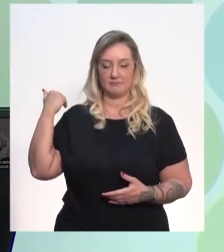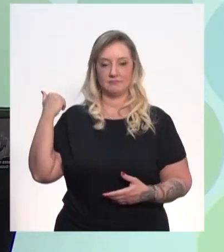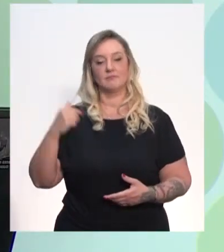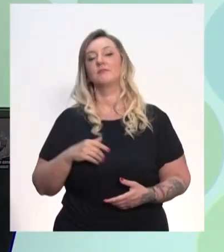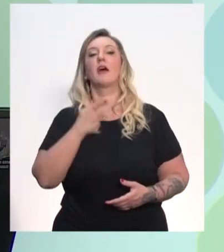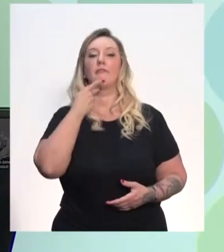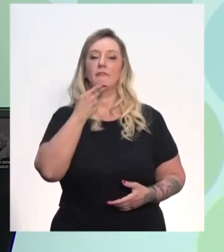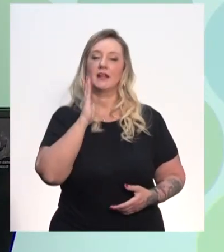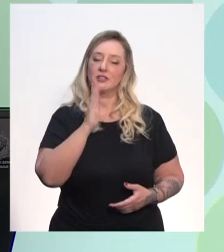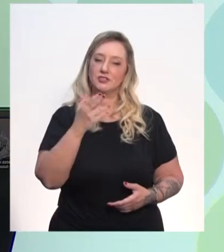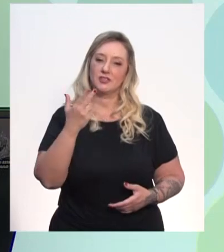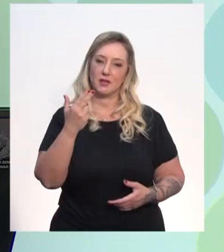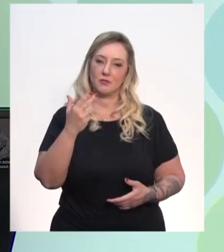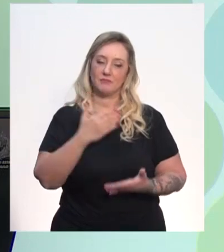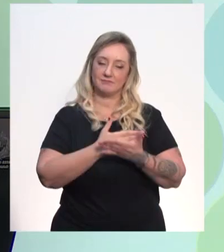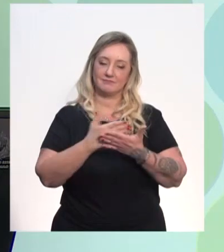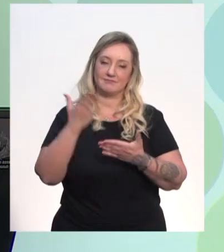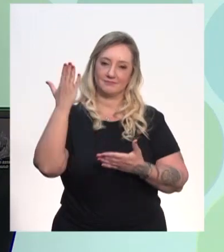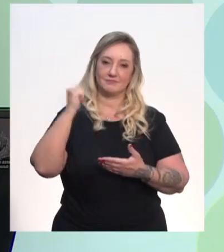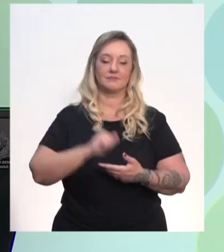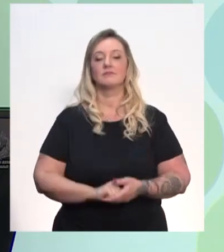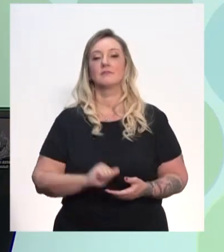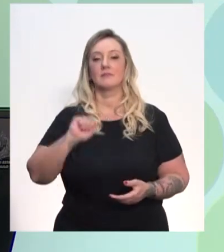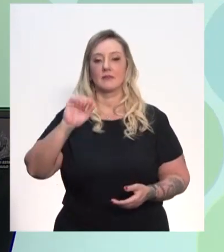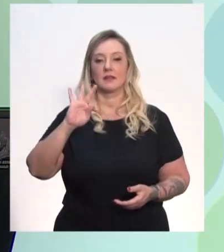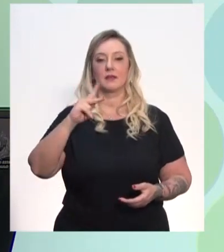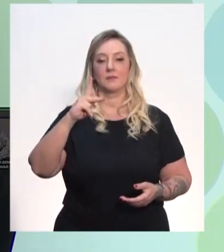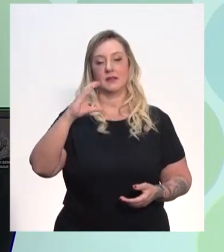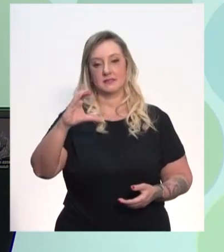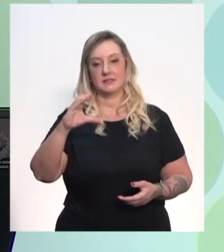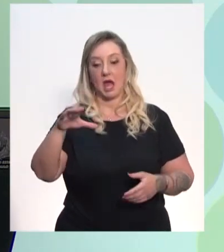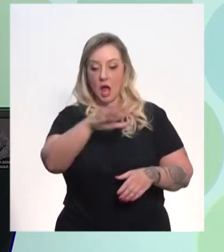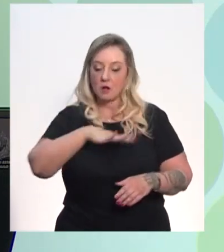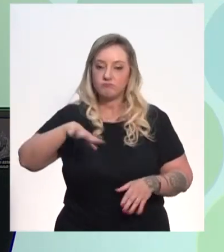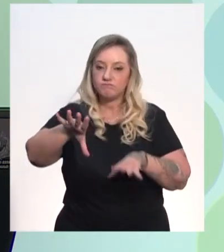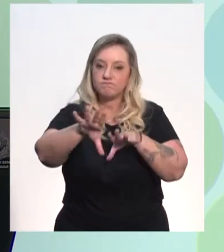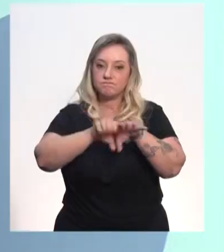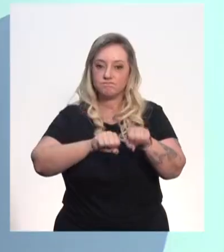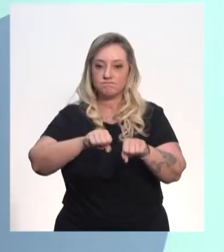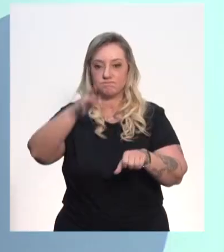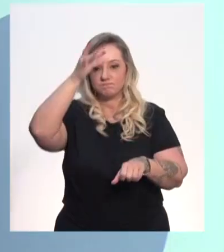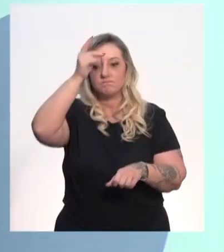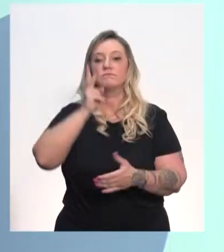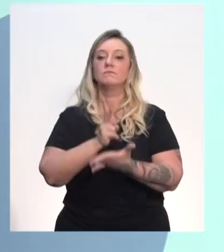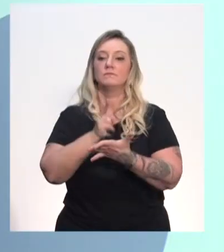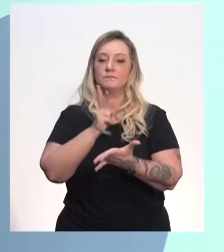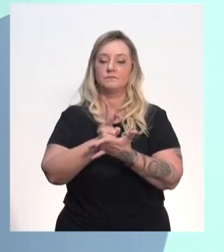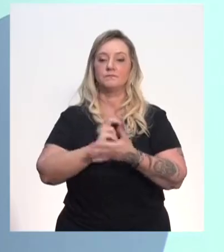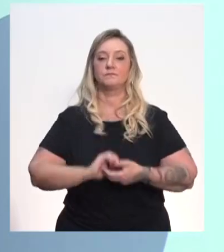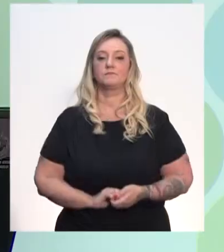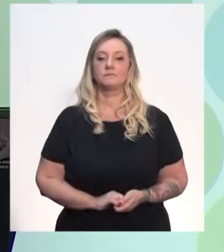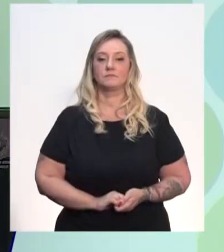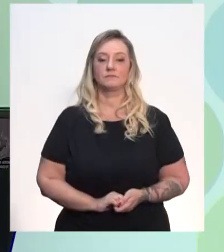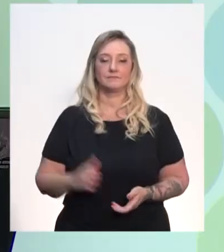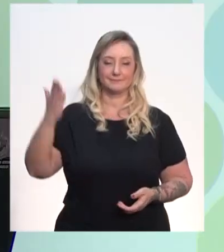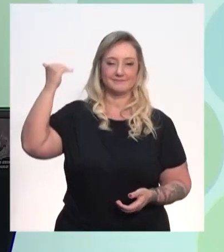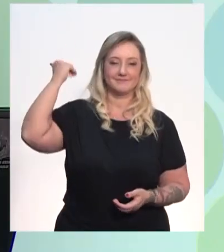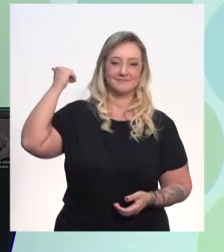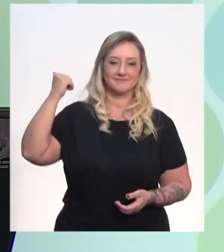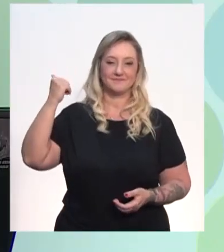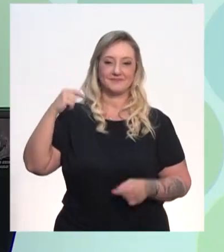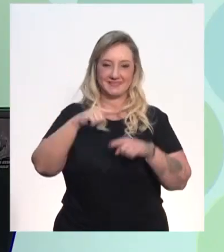outras atividades pedagógicas, preferencialmente para formação e estudo de caráter coletivo, bem como para